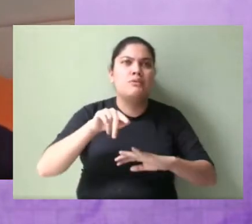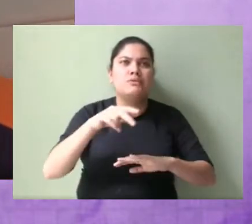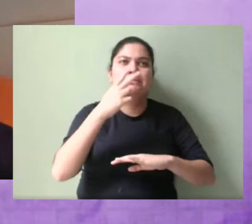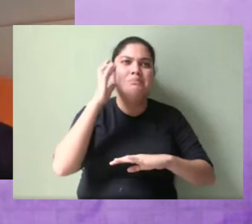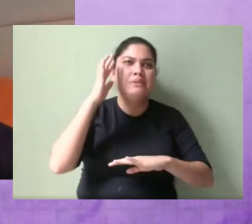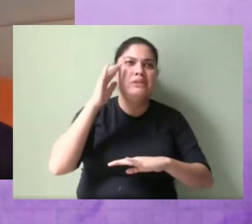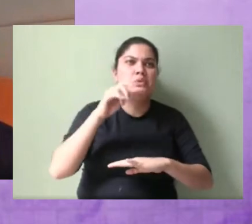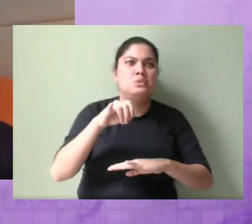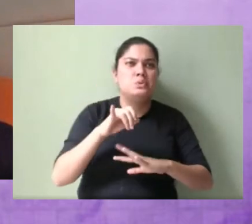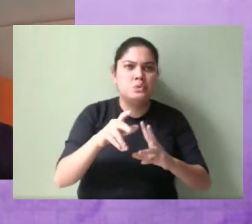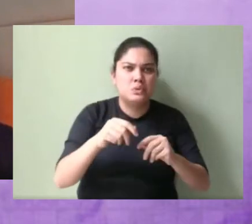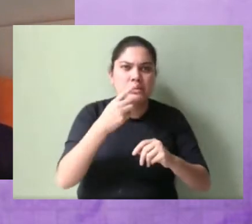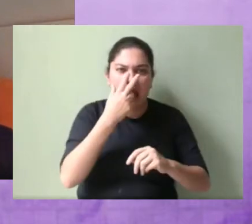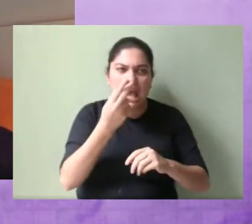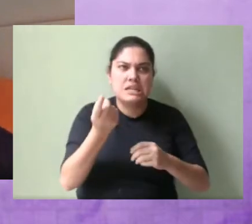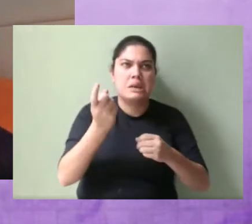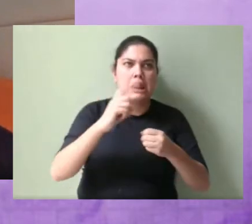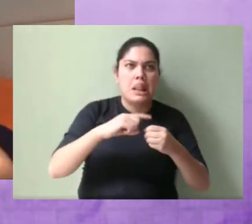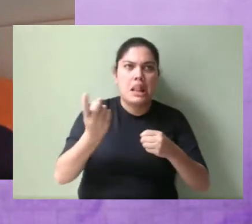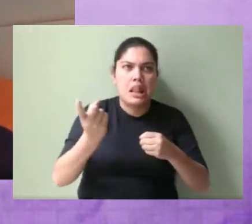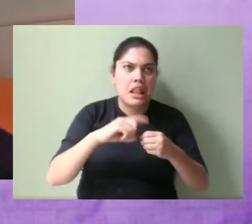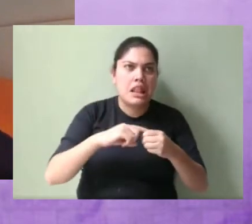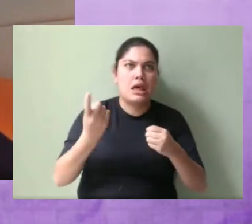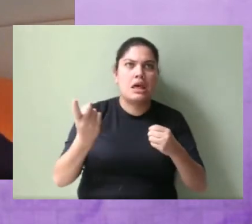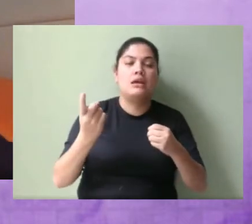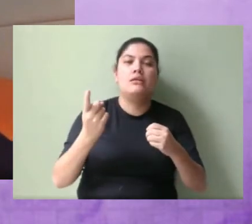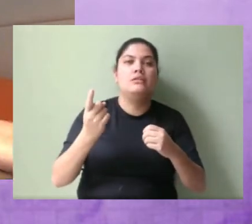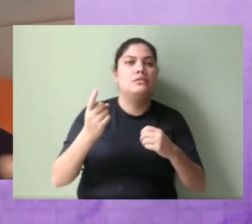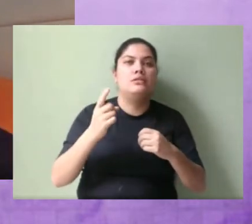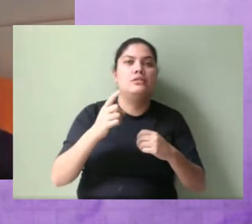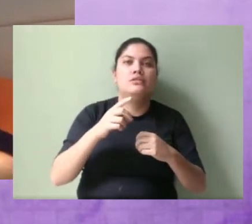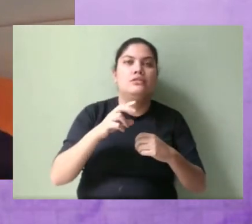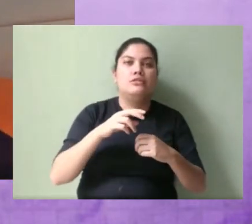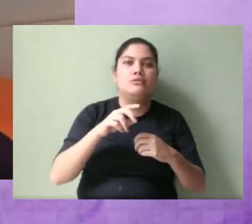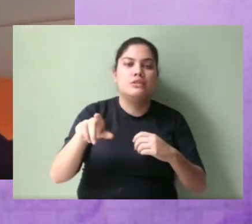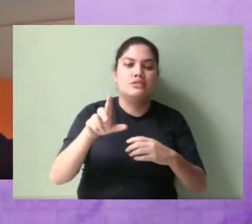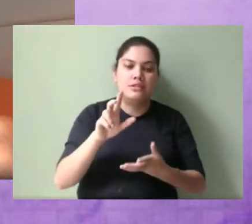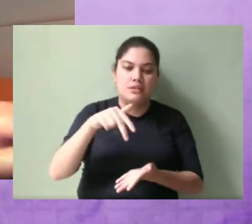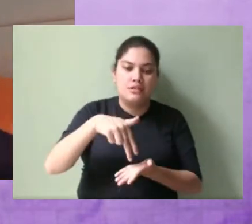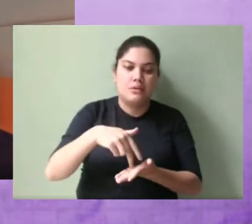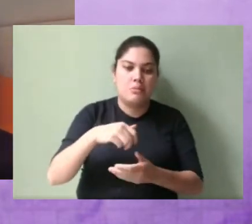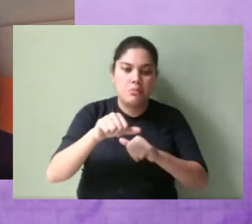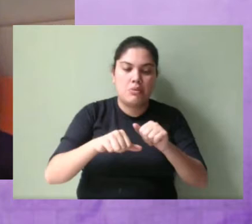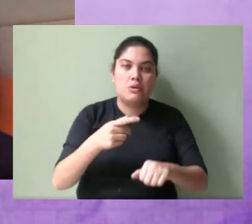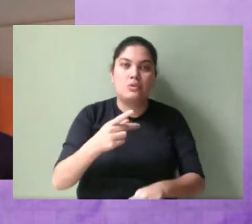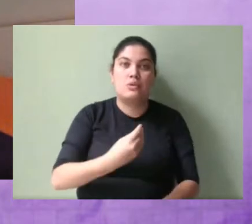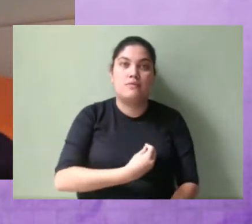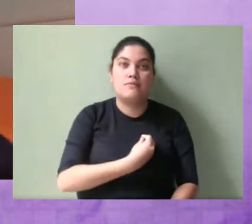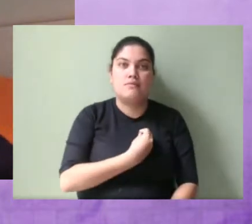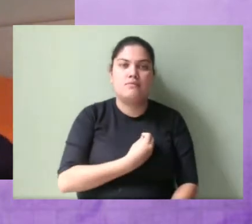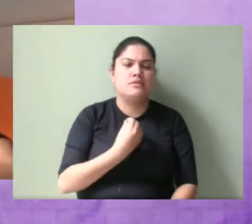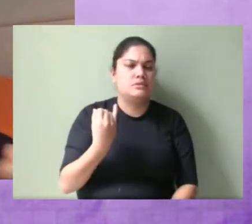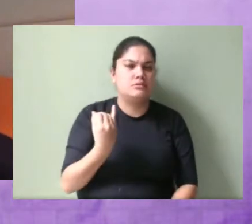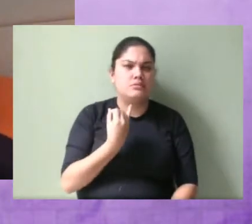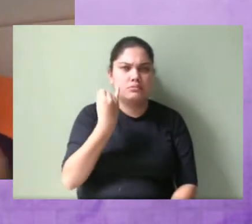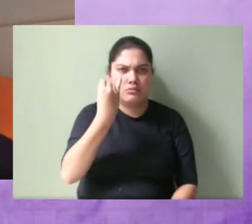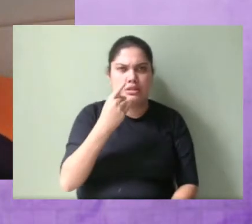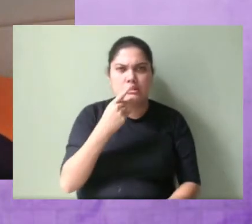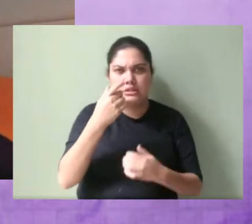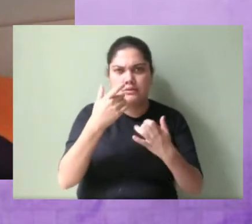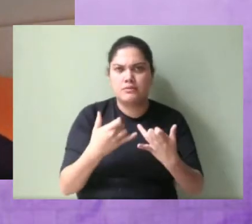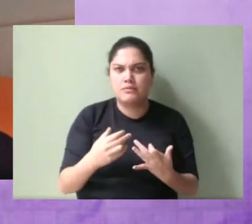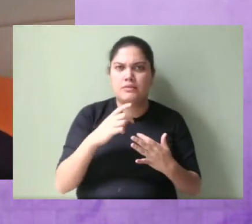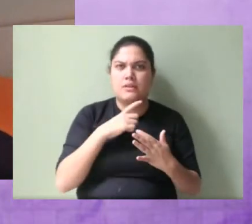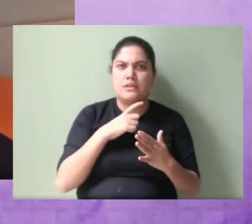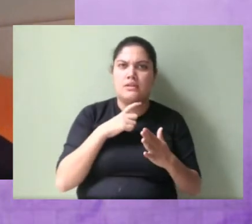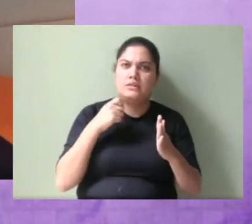tenta mostrar como assim, essa coisa do sobrenatural, cuidado com essa coisa que você acha que tudo que você está fazendo vai e volta o tempo inteiro, e como se você